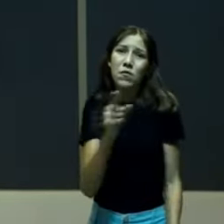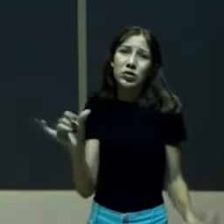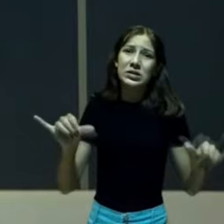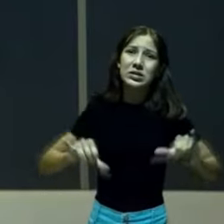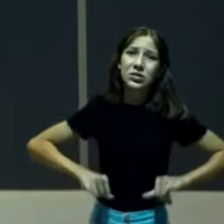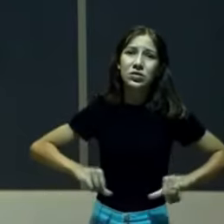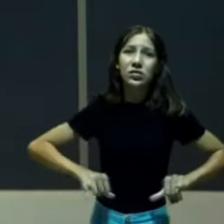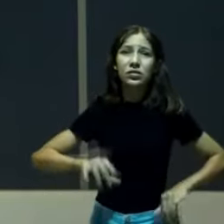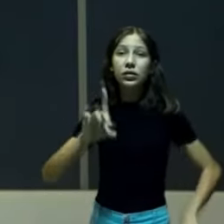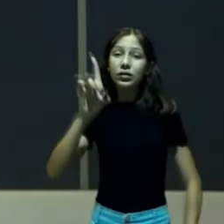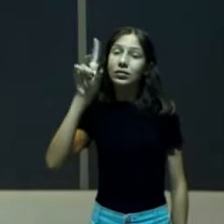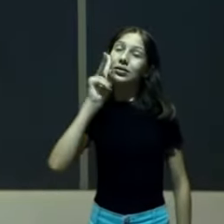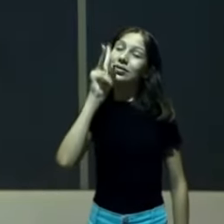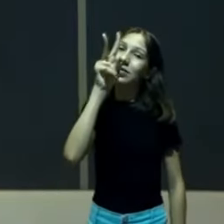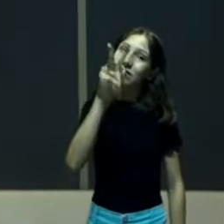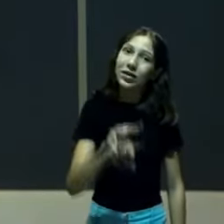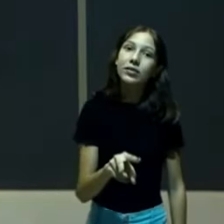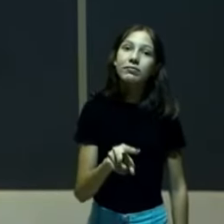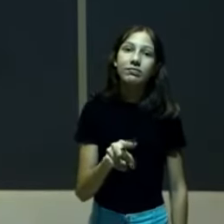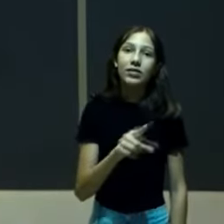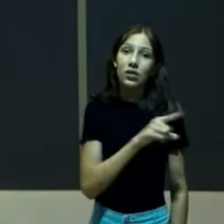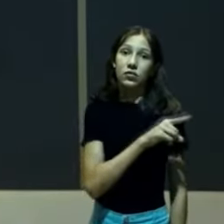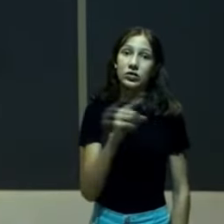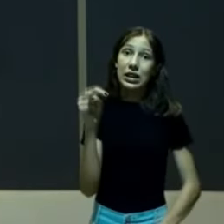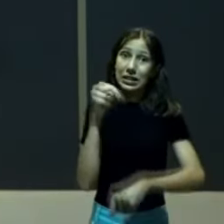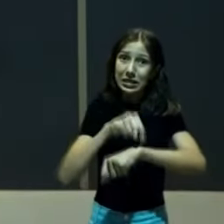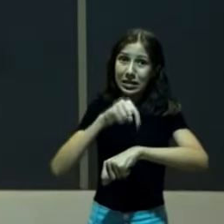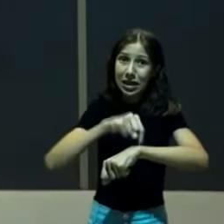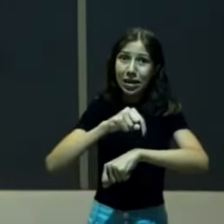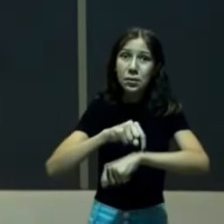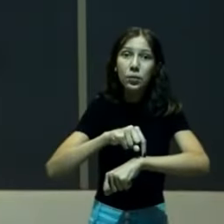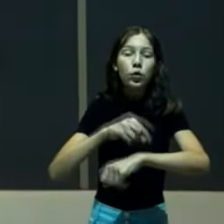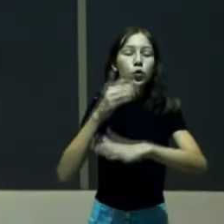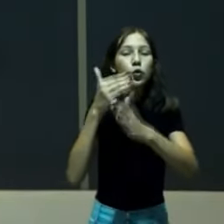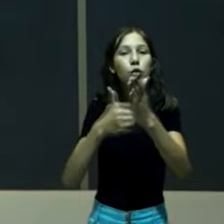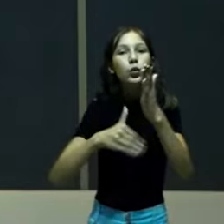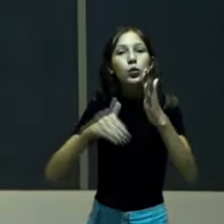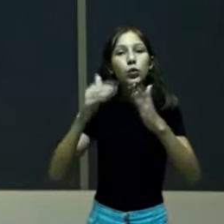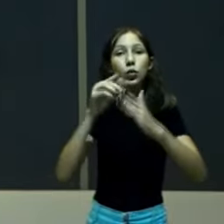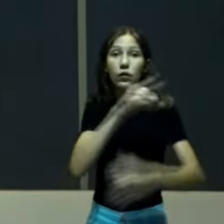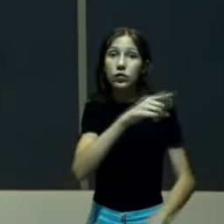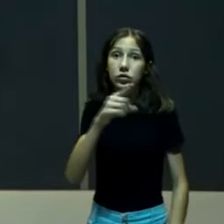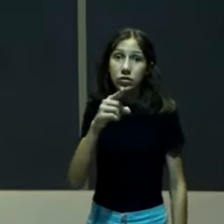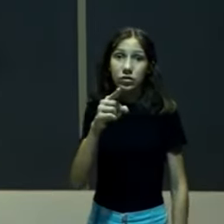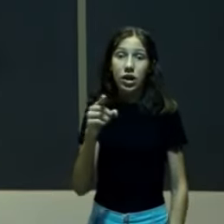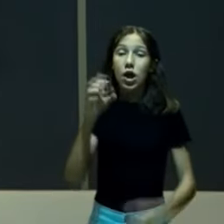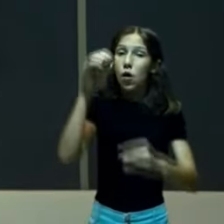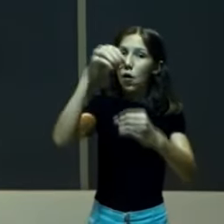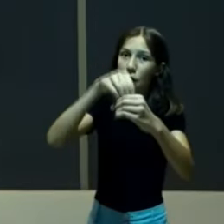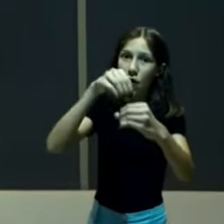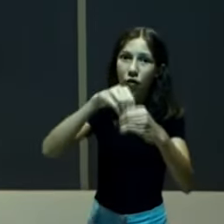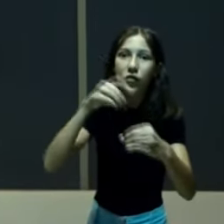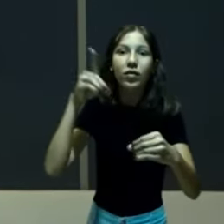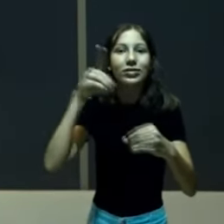fazendo. Deus tem visto do tempo que você tem dado, do dom que você tem dado, da oferta que